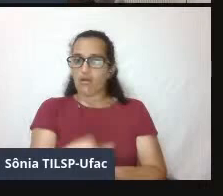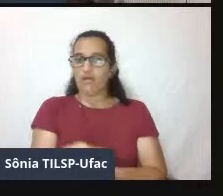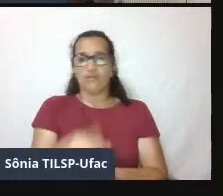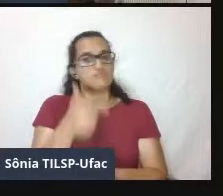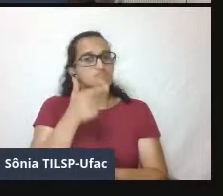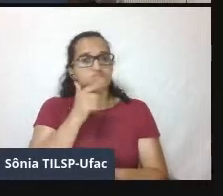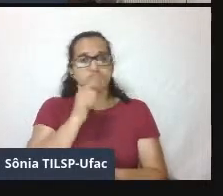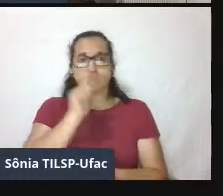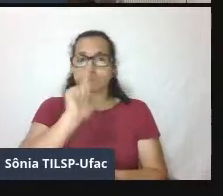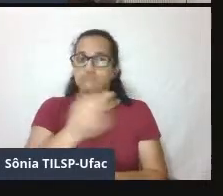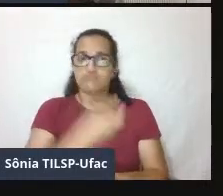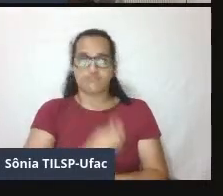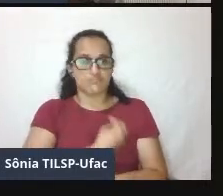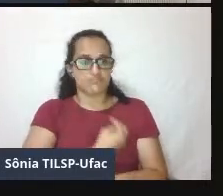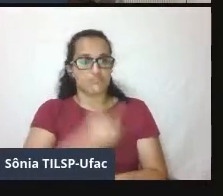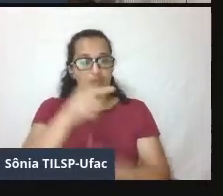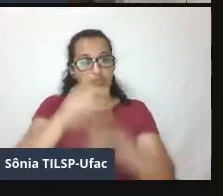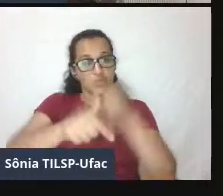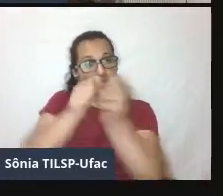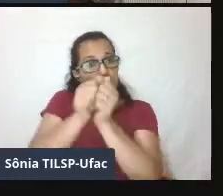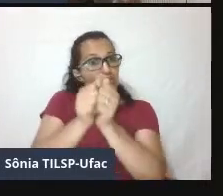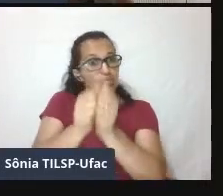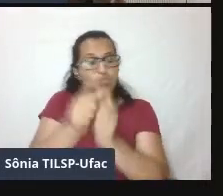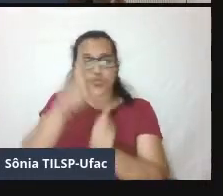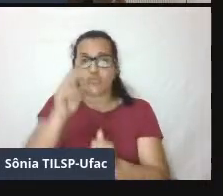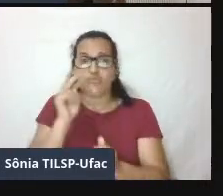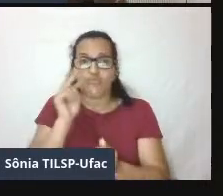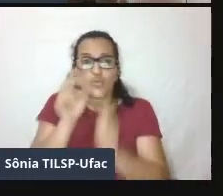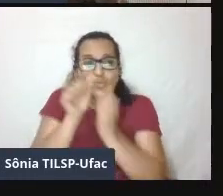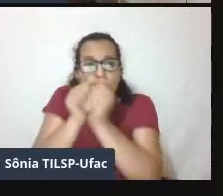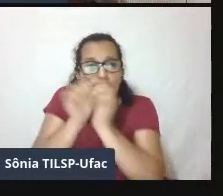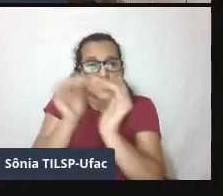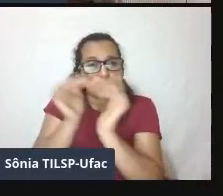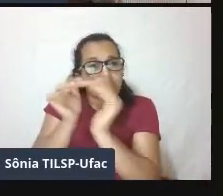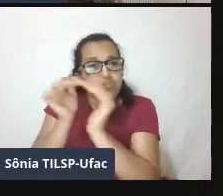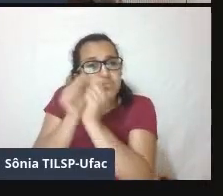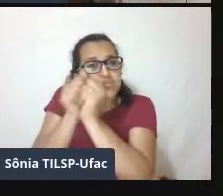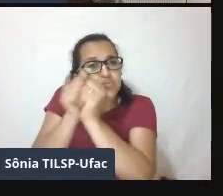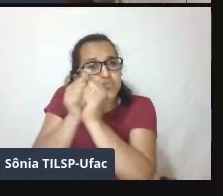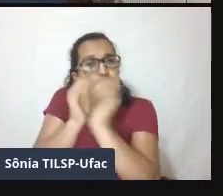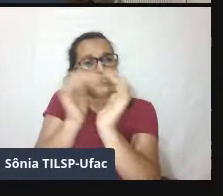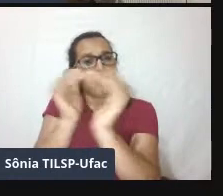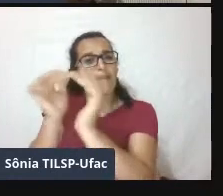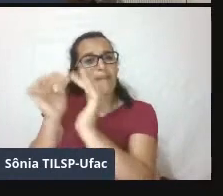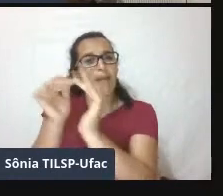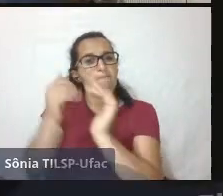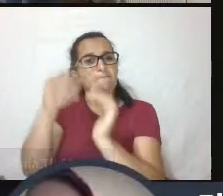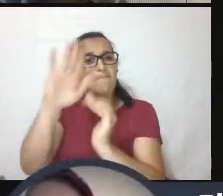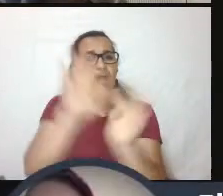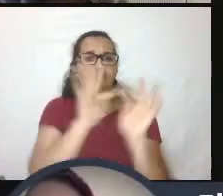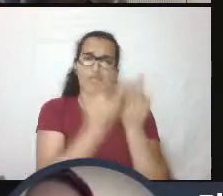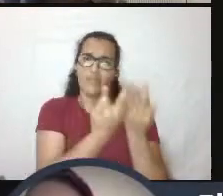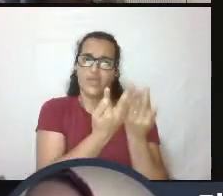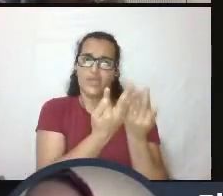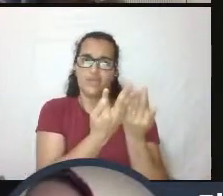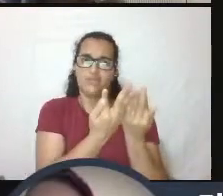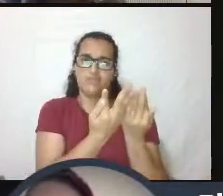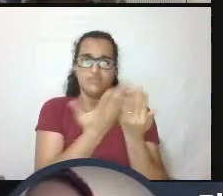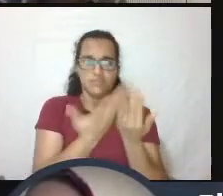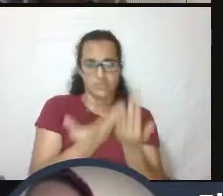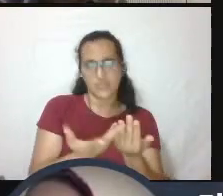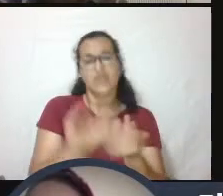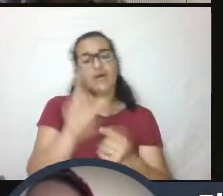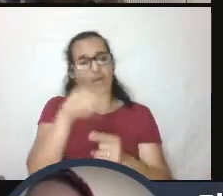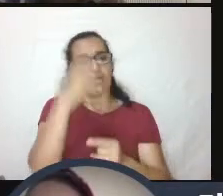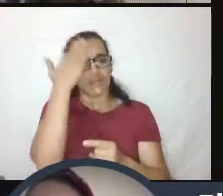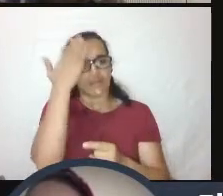Essas pessoas às quais eu trabalho, que eu vejo todos os dias, têm mais contato comigo do que meu próprio familiar. E a gente acaba entendendo que isso se